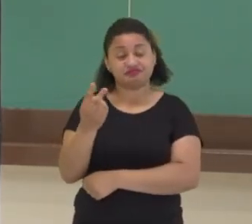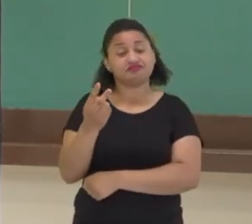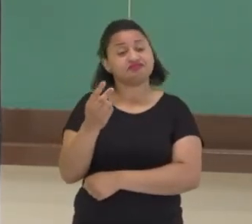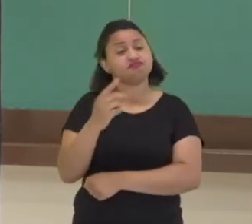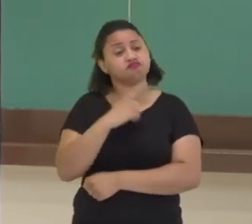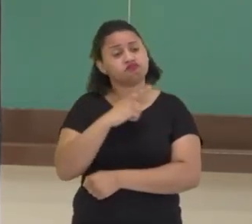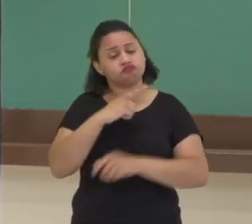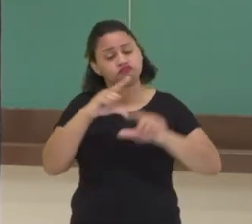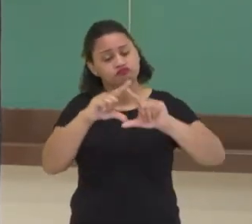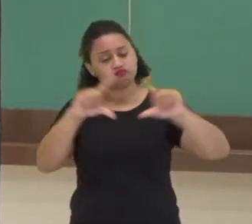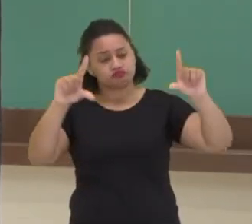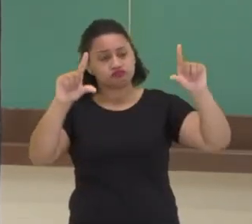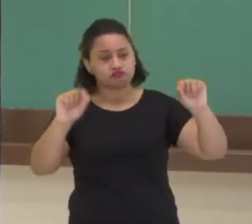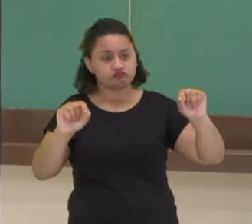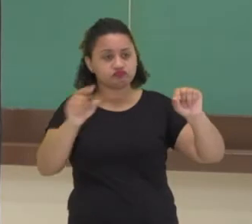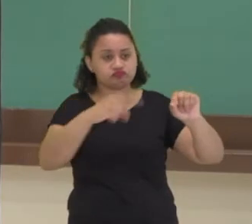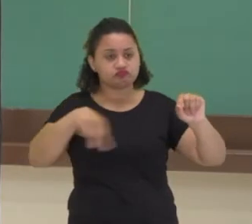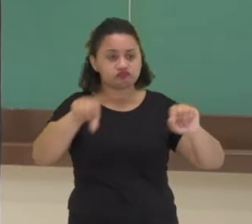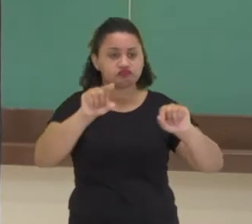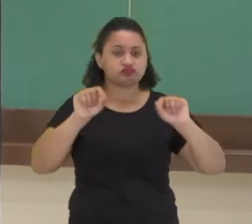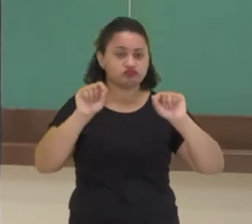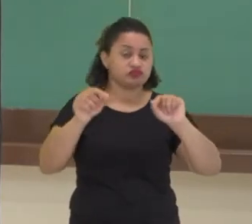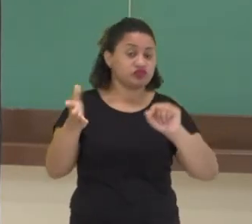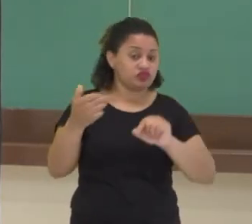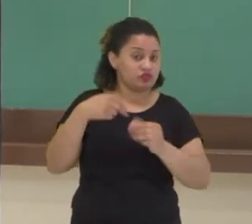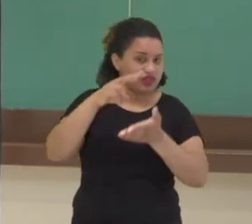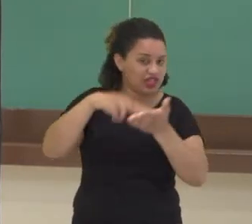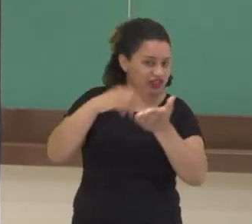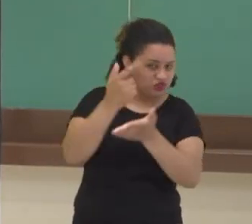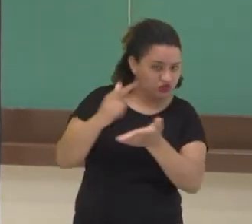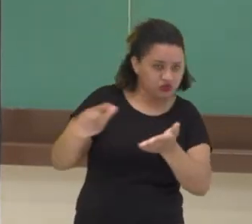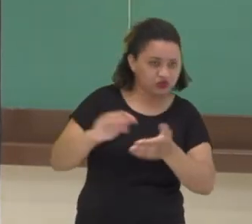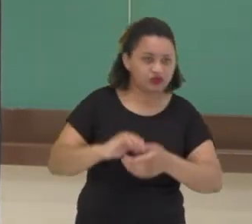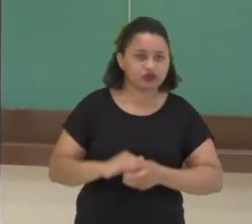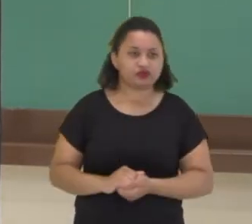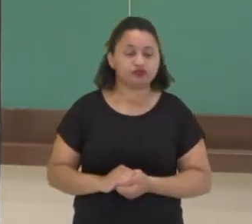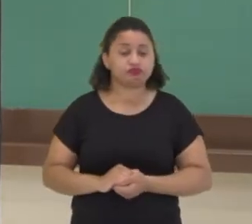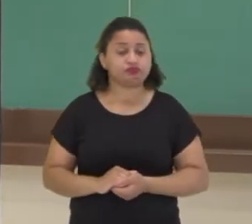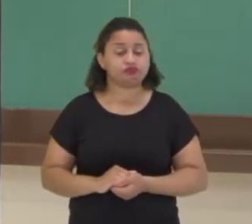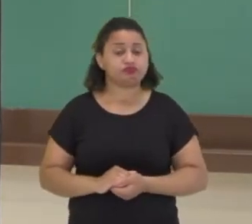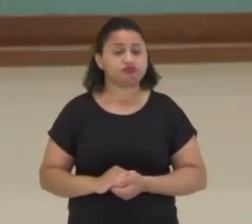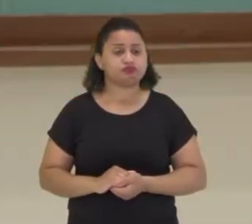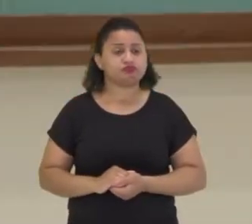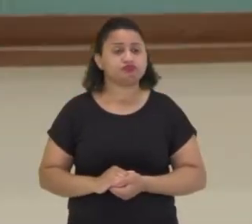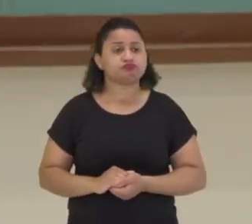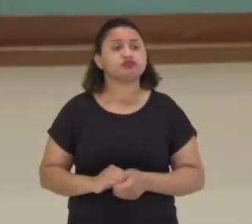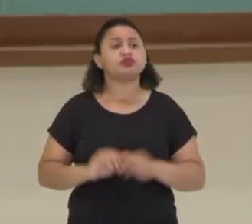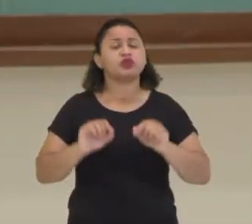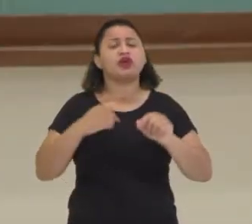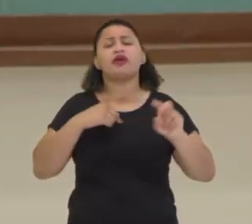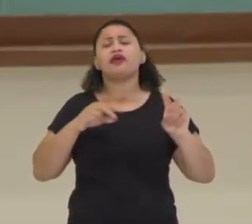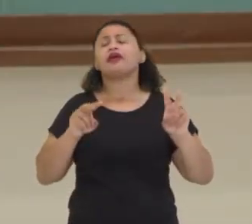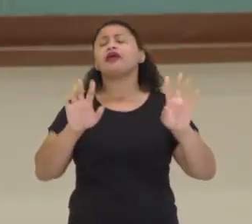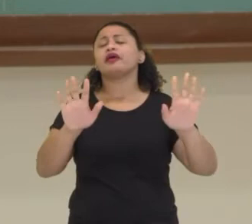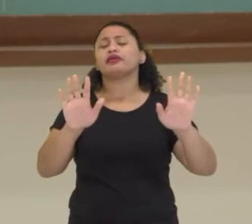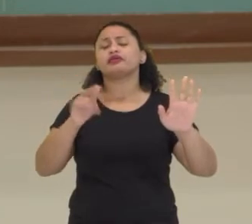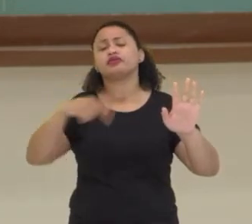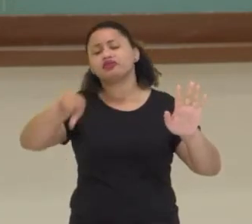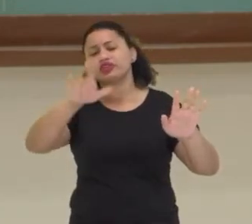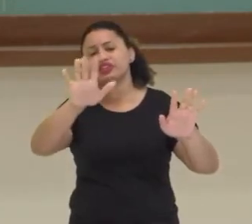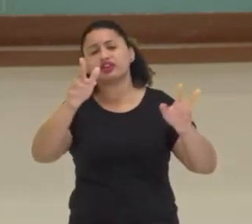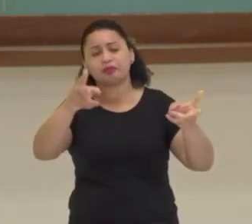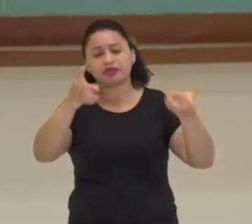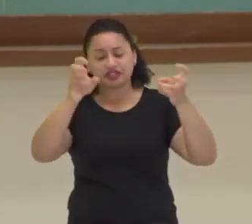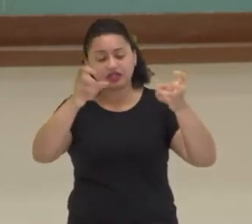um trechinho para você. Vamos reler? Releia. Cabe aqui um parêntese. Você já notou que sempre eu